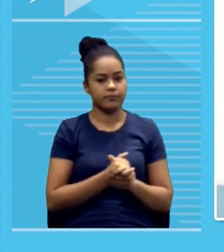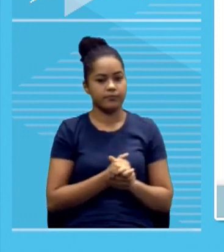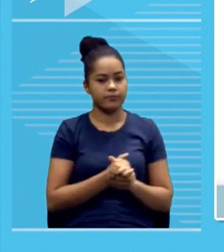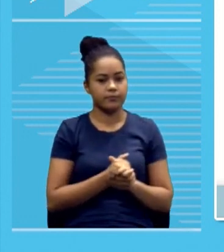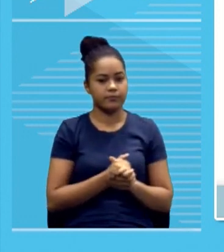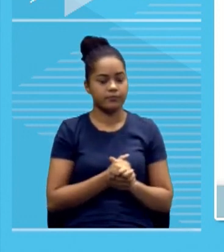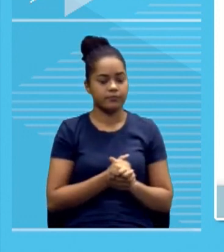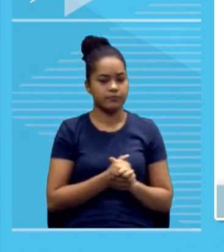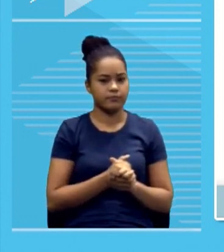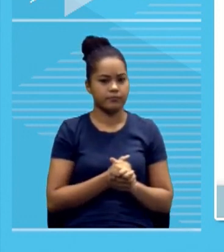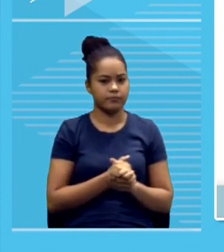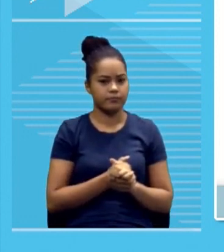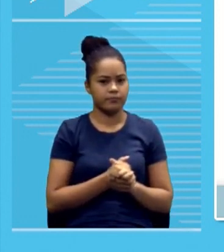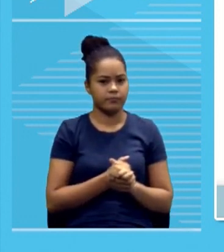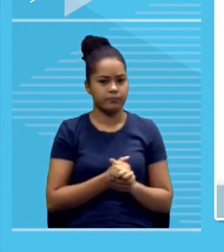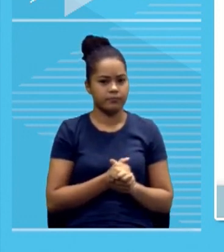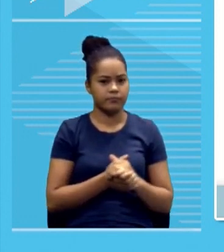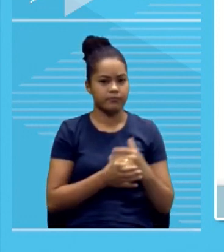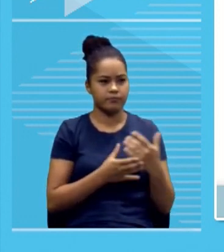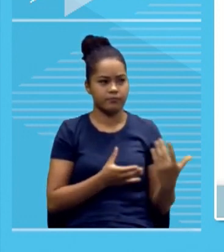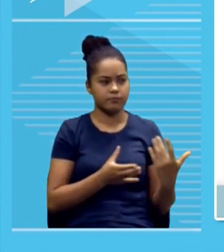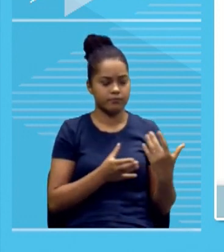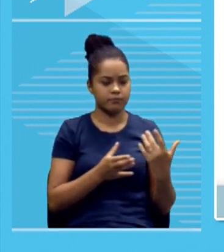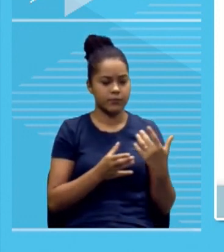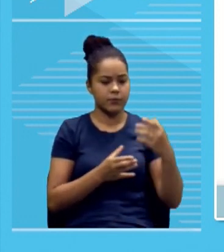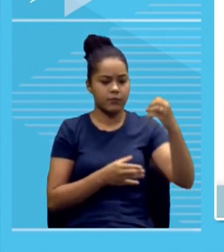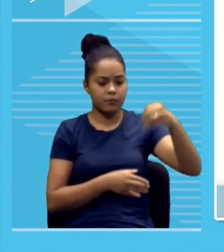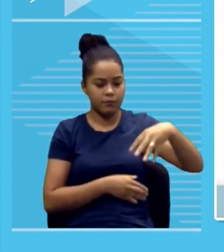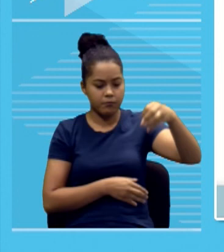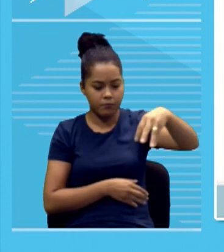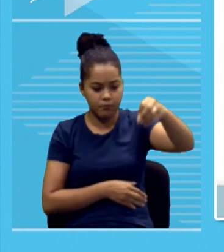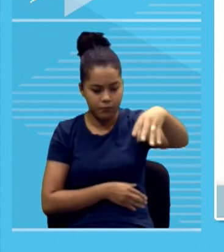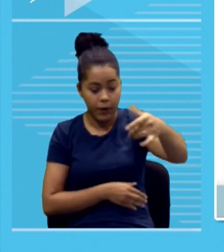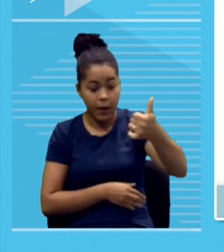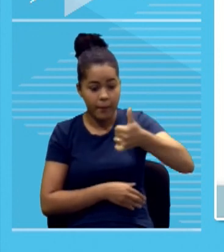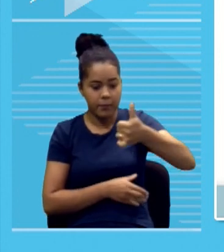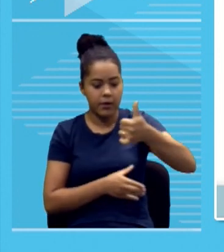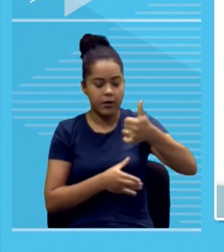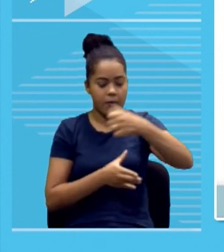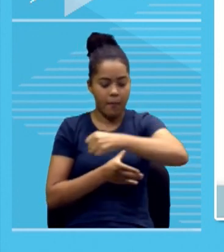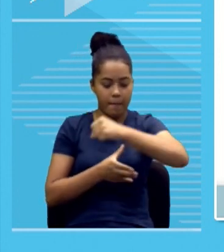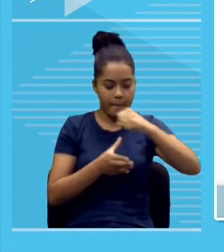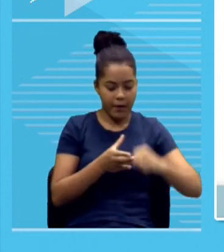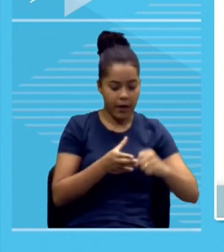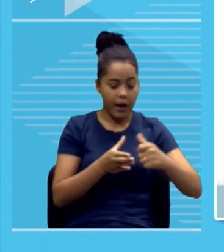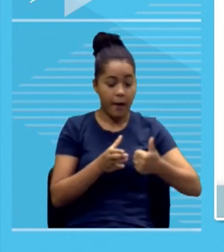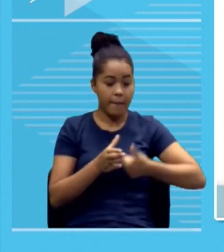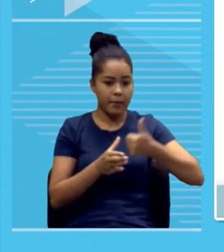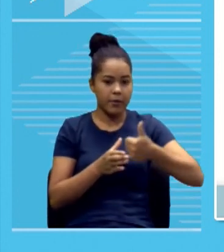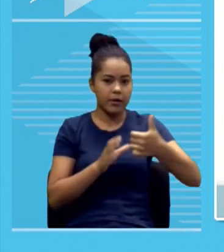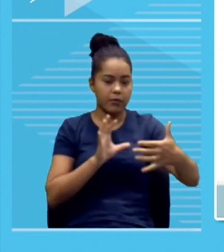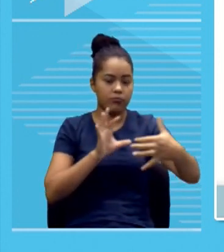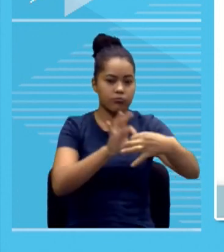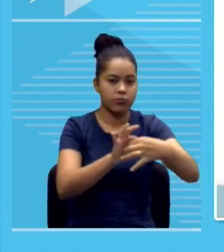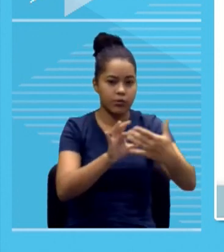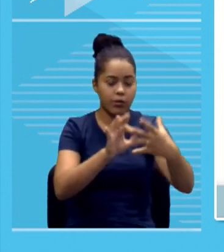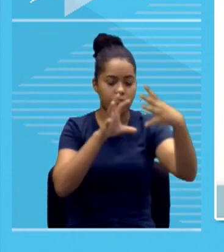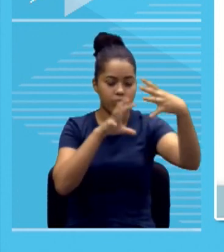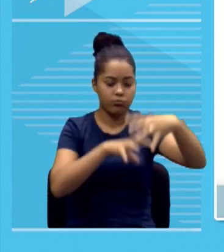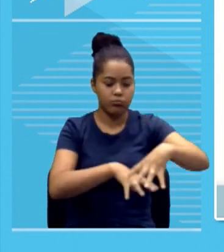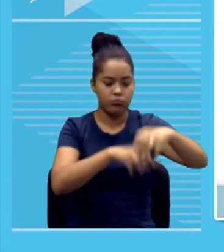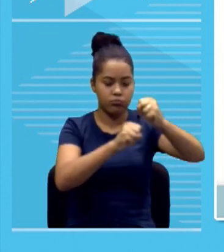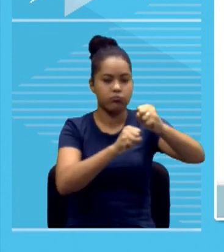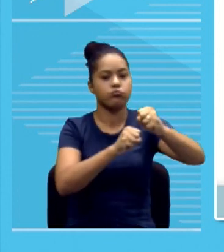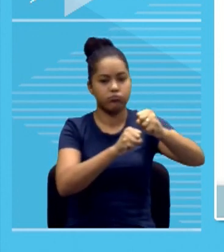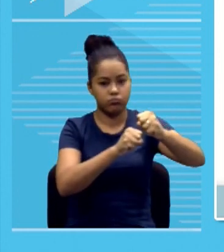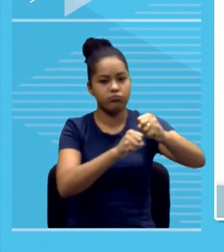primeira fileira de lâmpadas, vamos dizer que ela conta com 3 lâmpadas, apaga por completo. A fileira das lâmpadas estão em série. É uma mesma